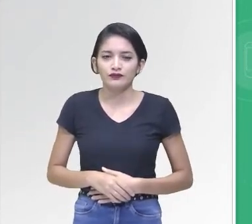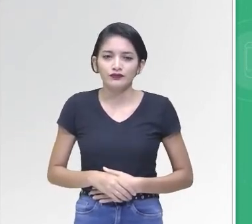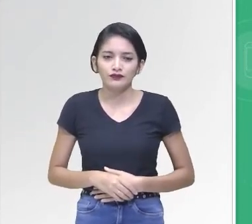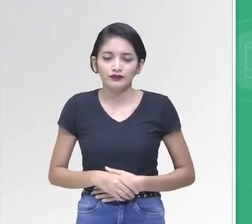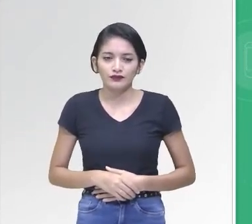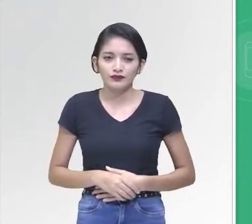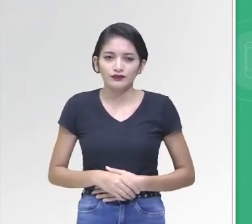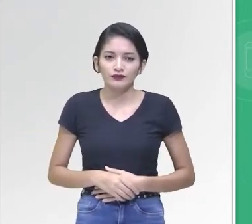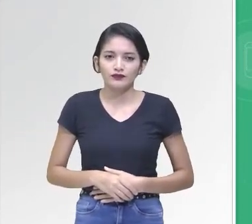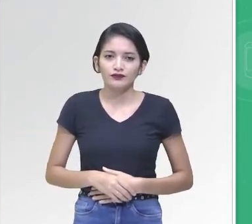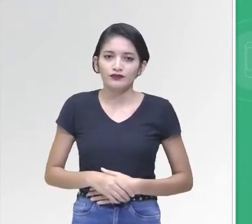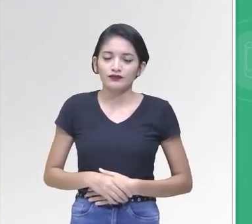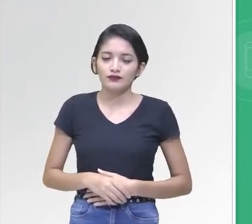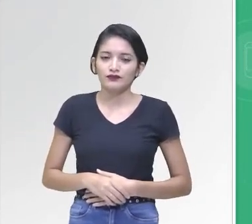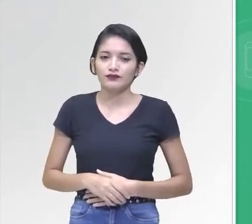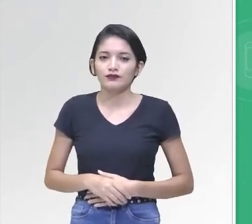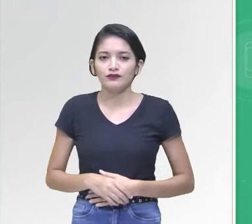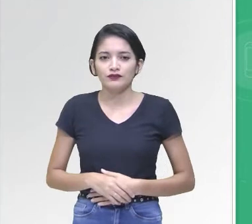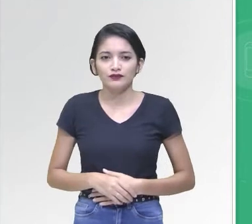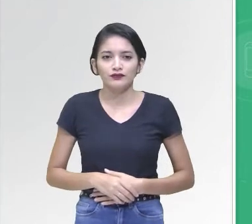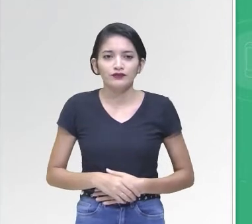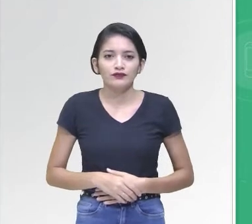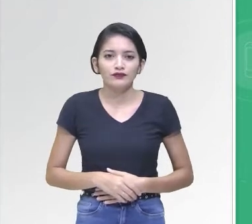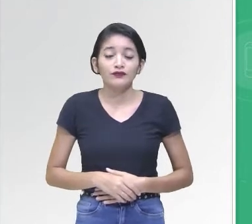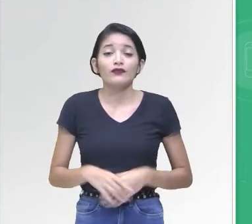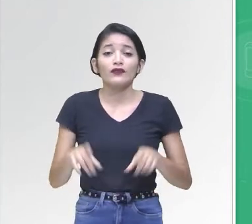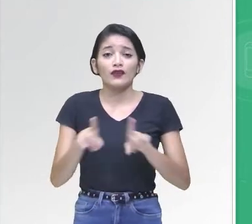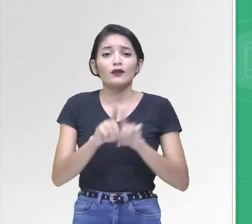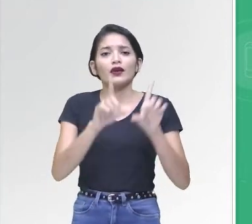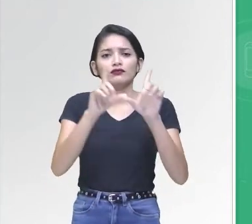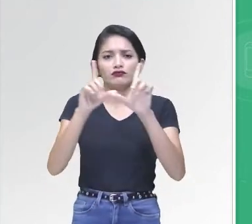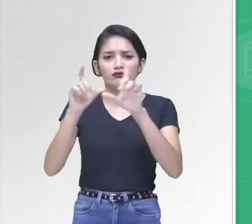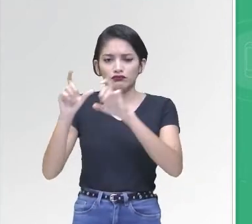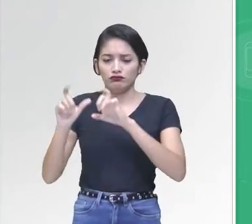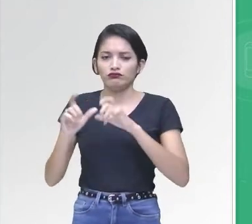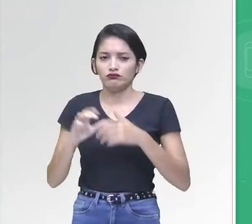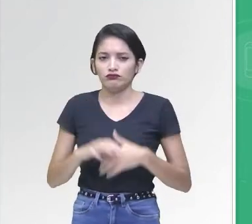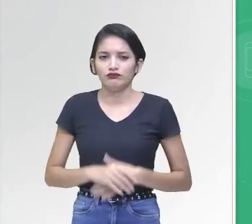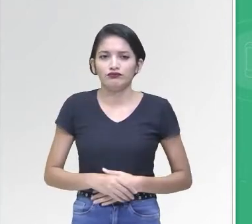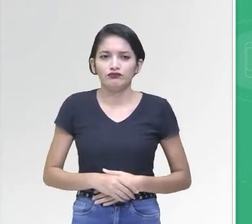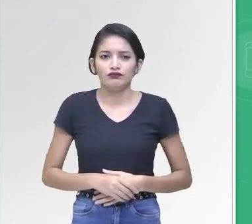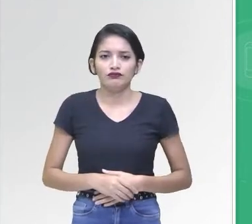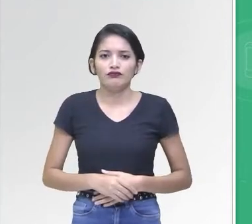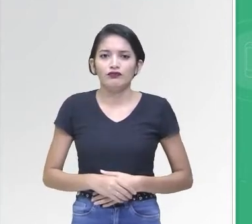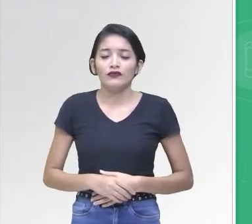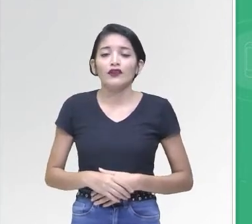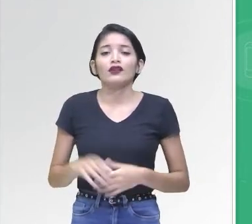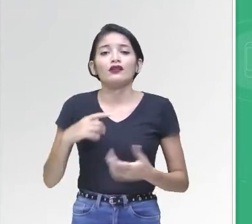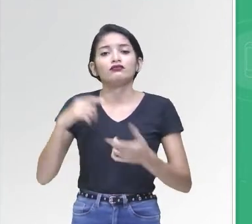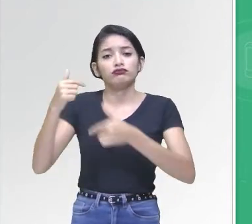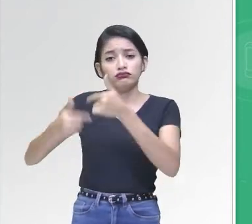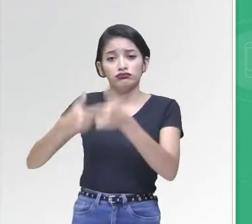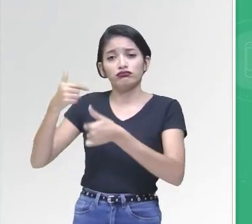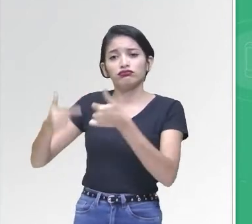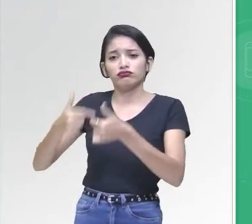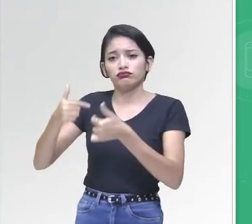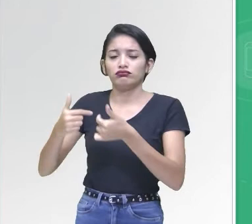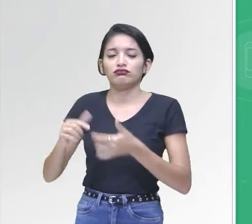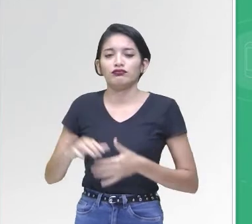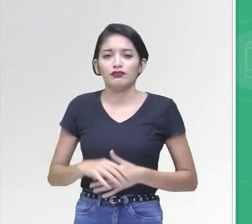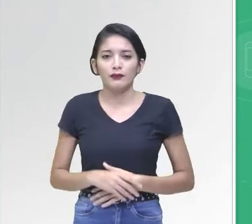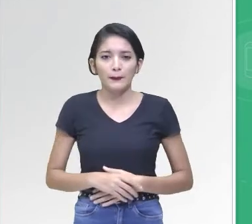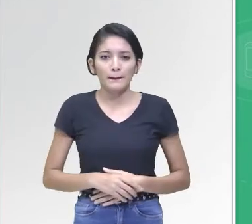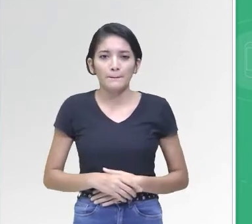describo situações, fotos, no caso aqui, fotos, né? Yo trabajo,